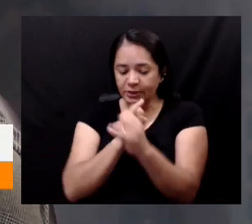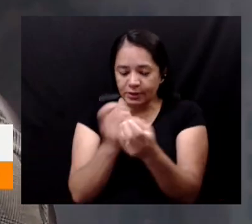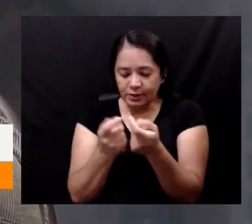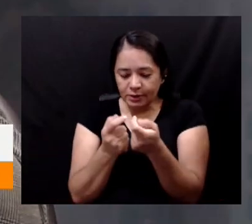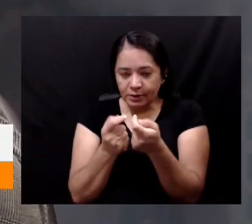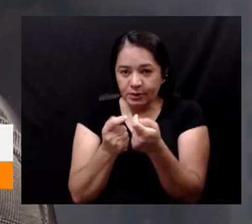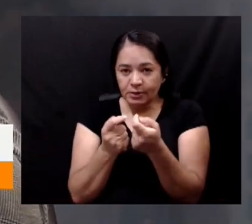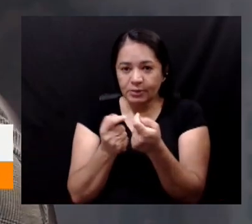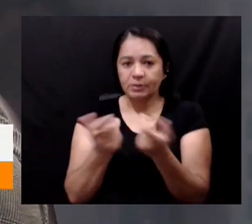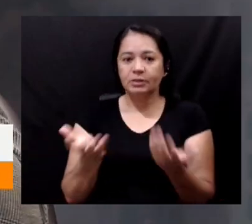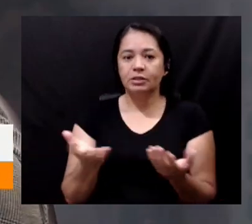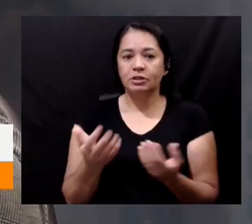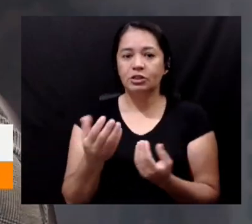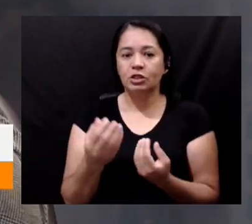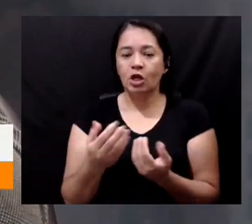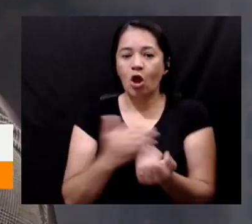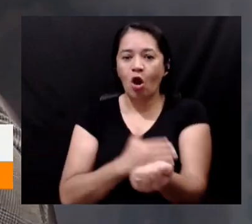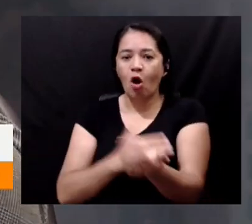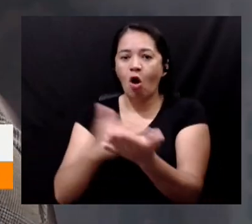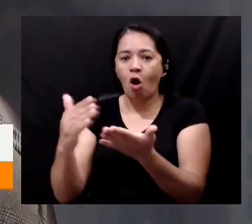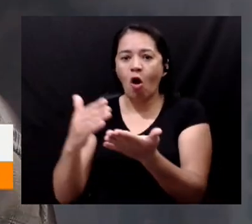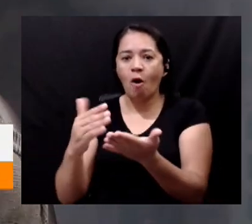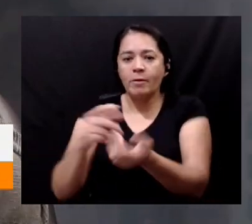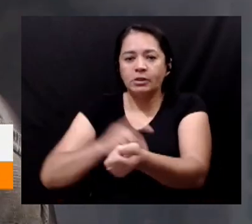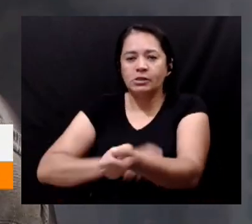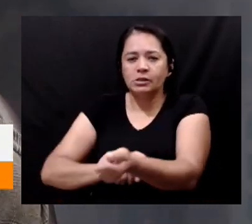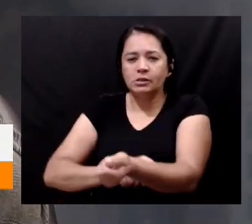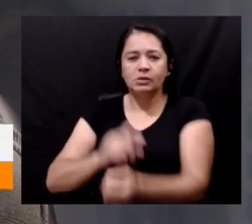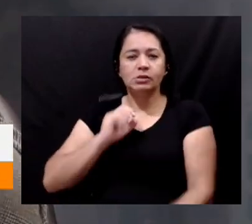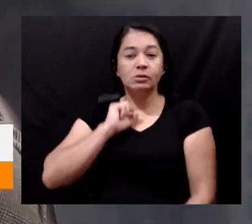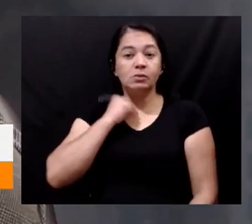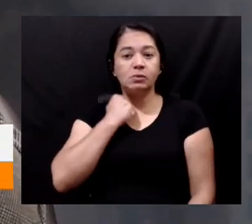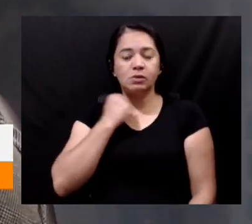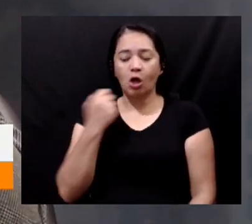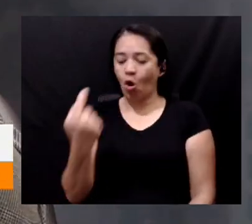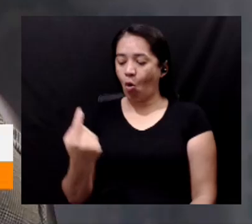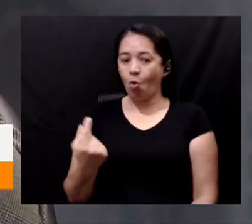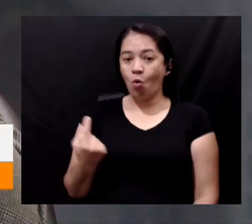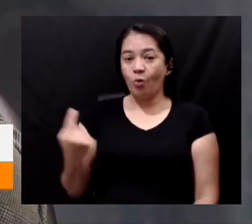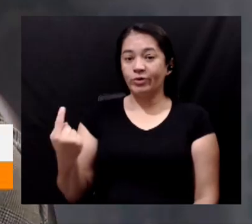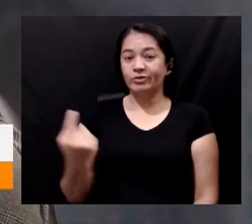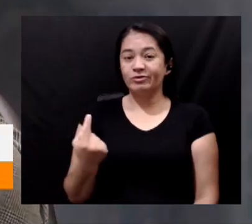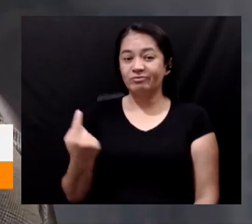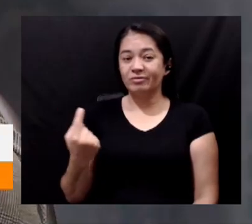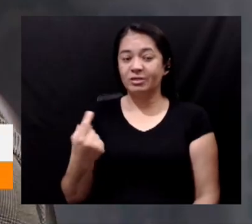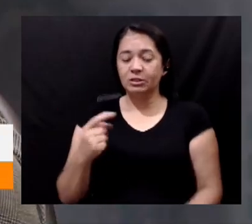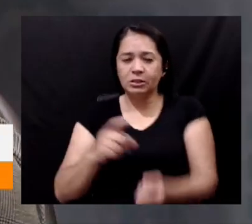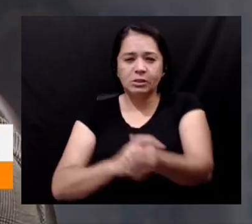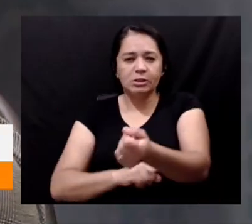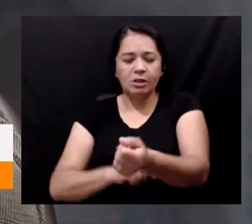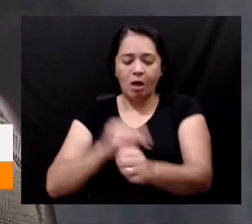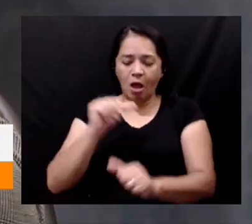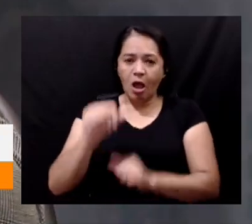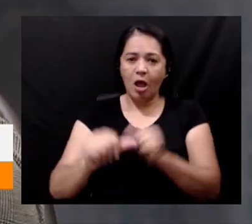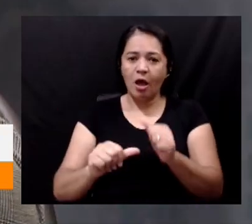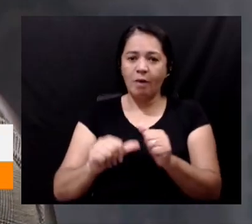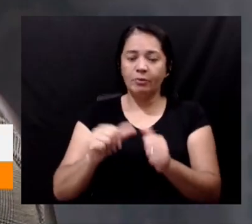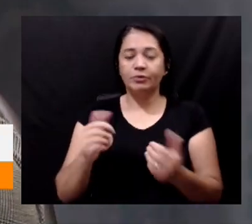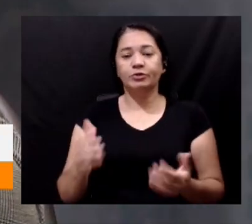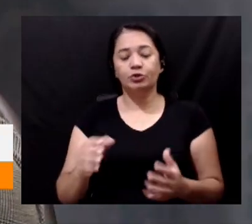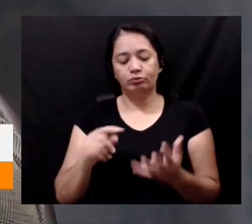ter uma irritação. Então o isolamento, a irritabilidade, a mudança de humor, isso daí já é